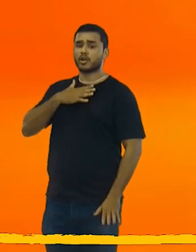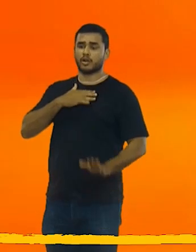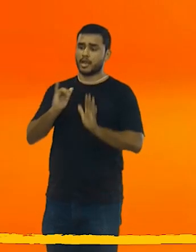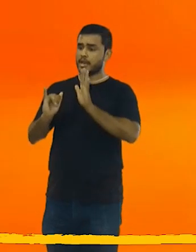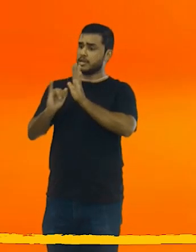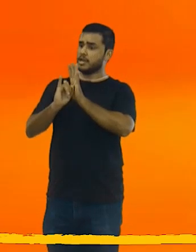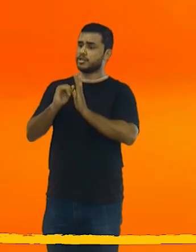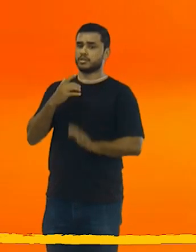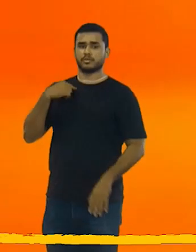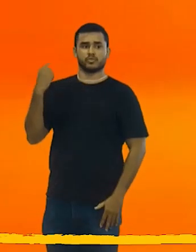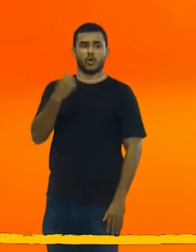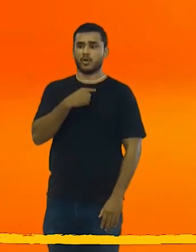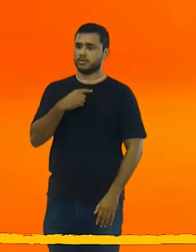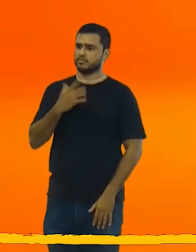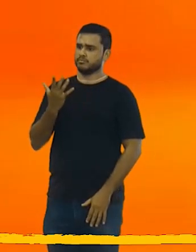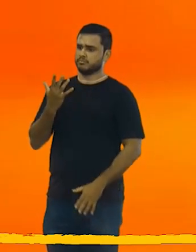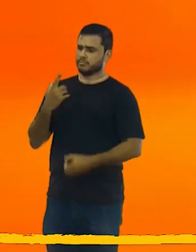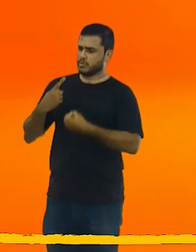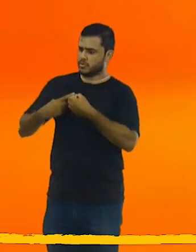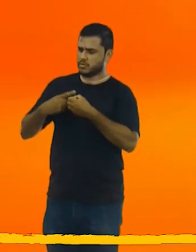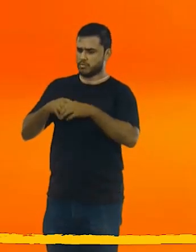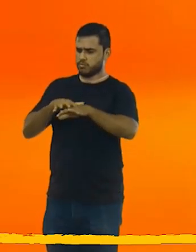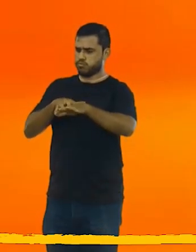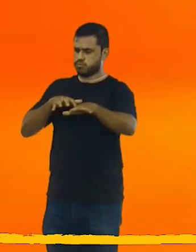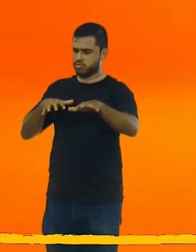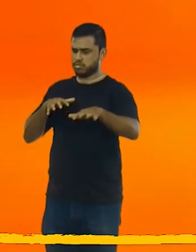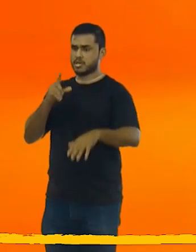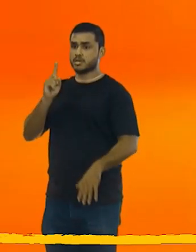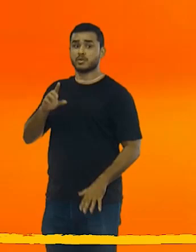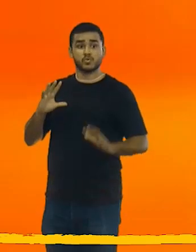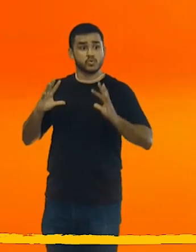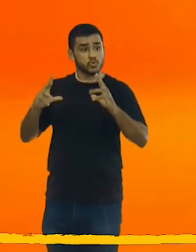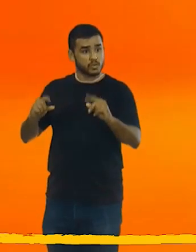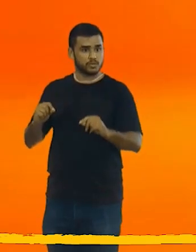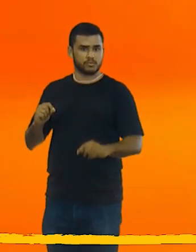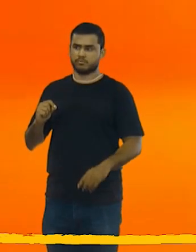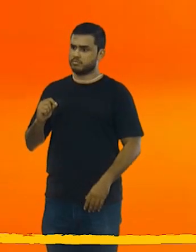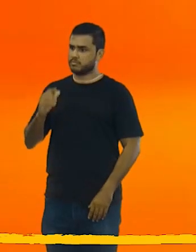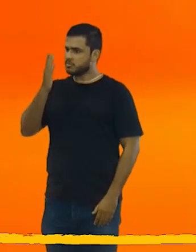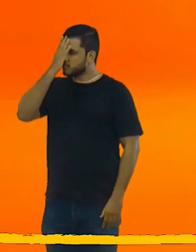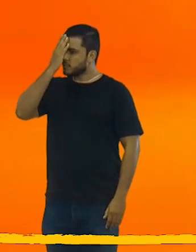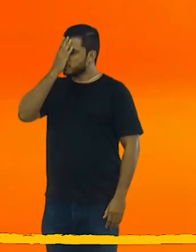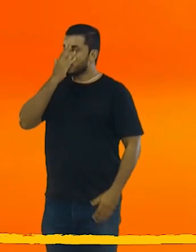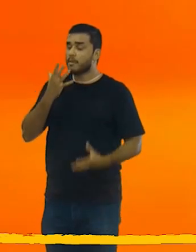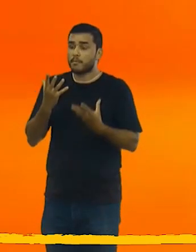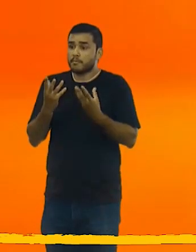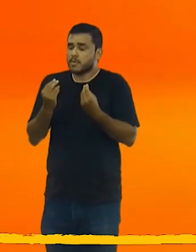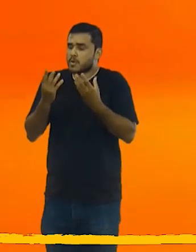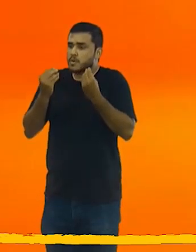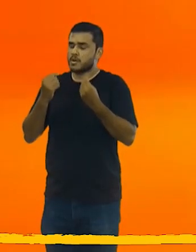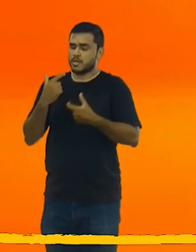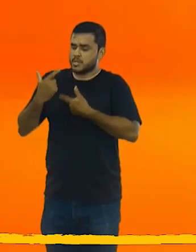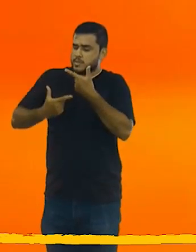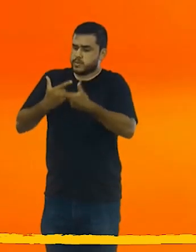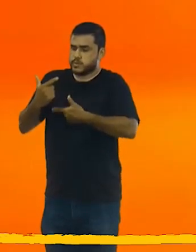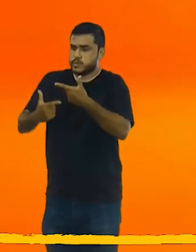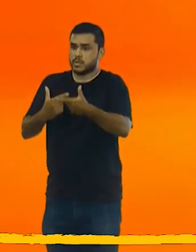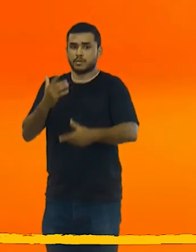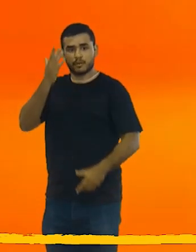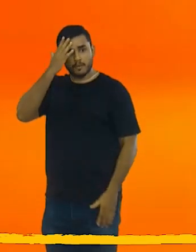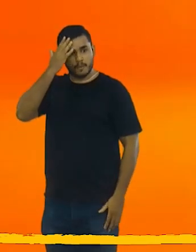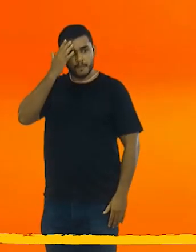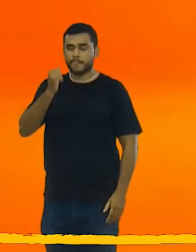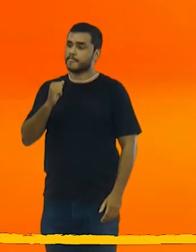sertão, e a seca, e o latifúndio, e a opressão do capital sobre o trabalho no campo,